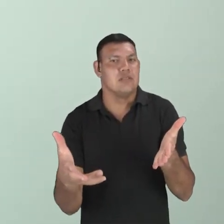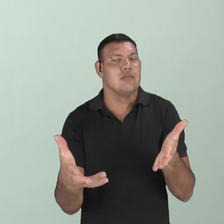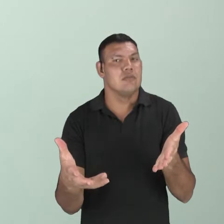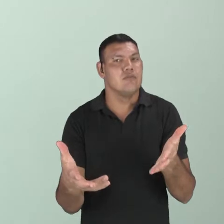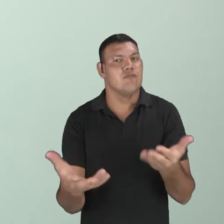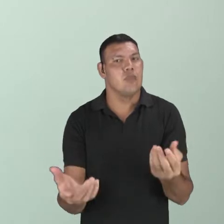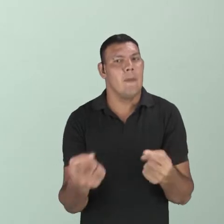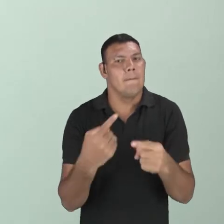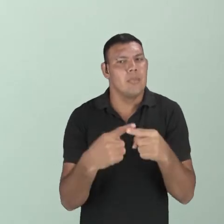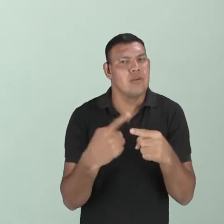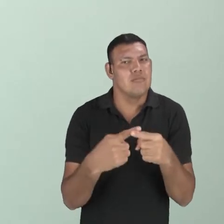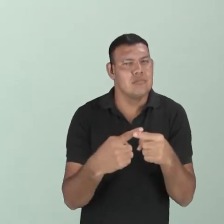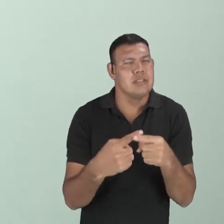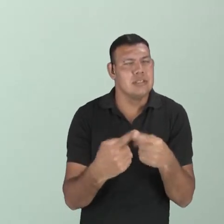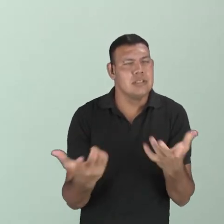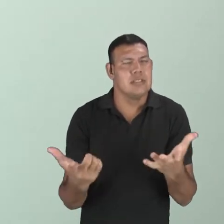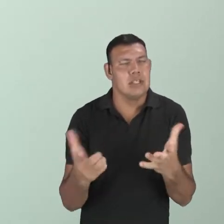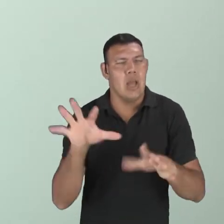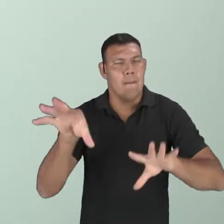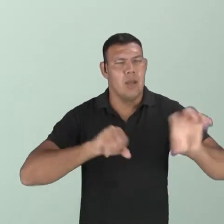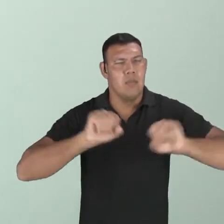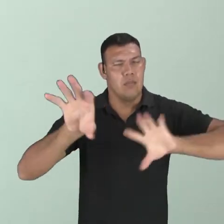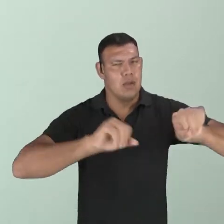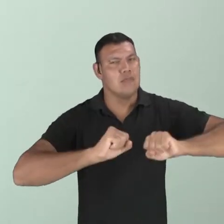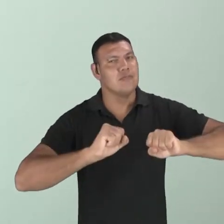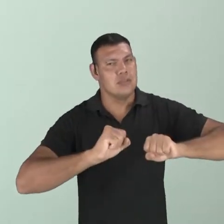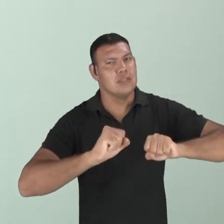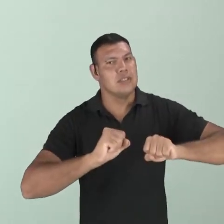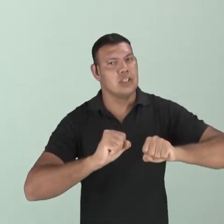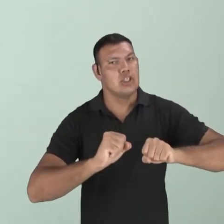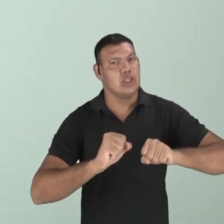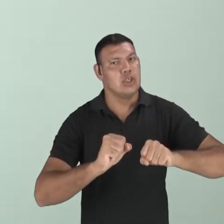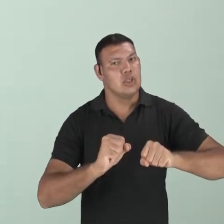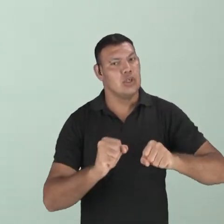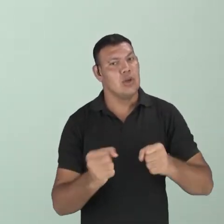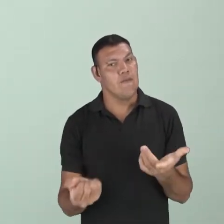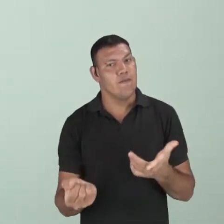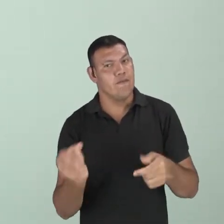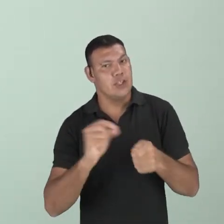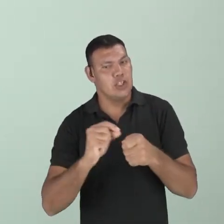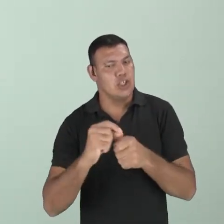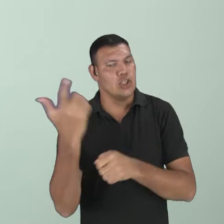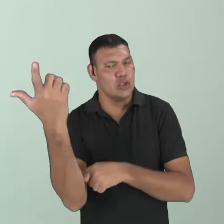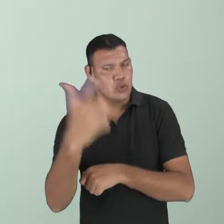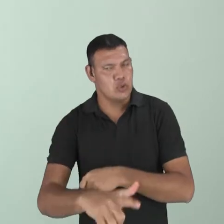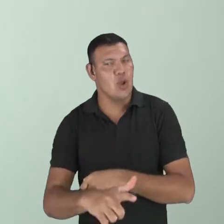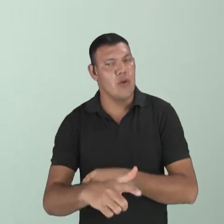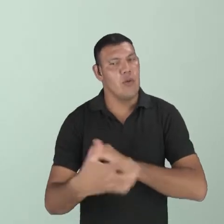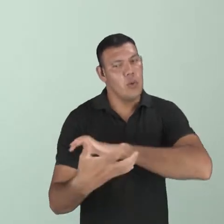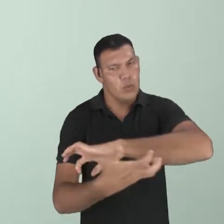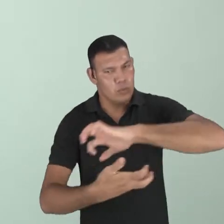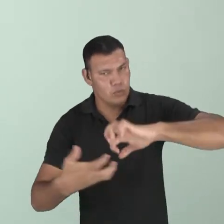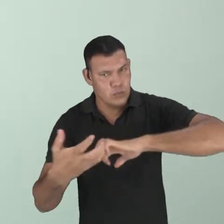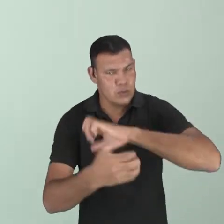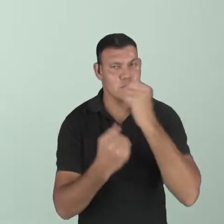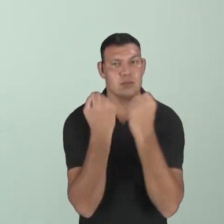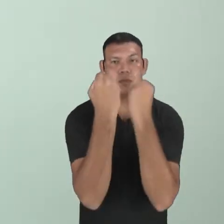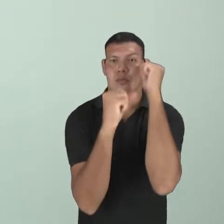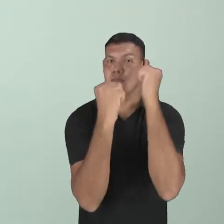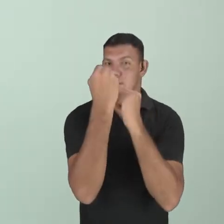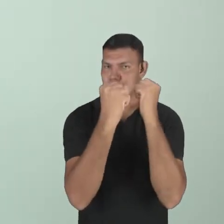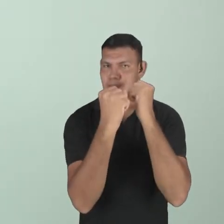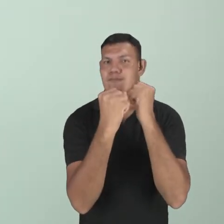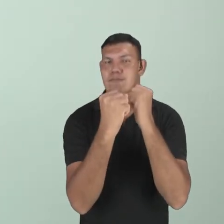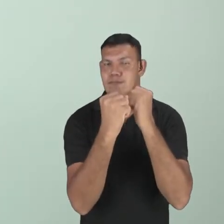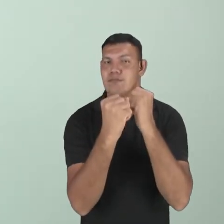dessa retirada sem reposição. Então, de uma certa forma, a Revolução Industrial